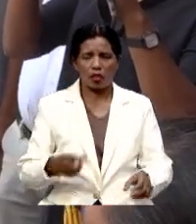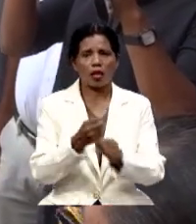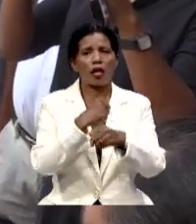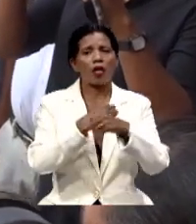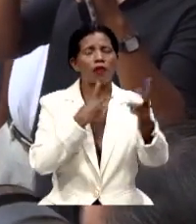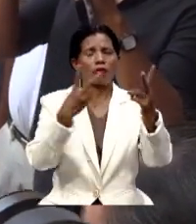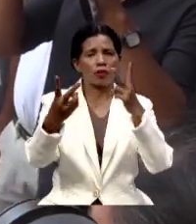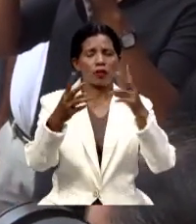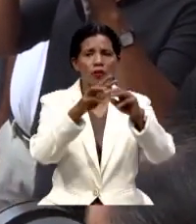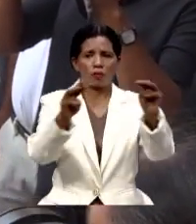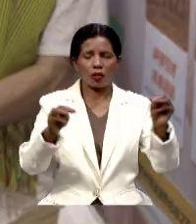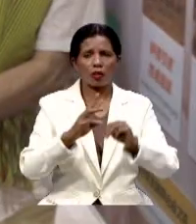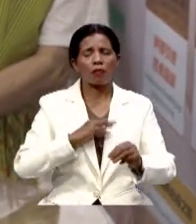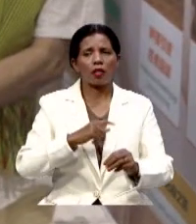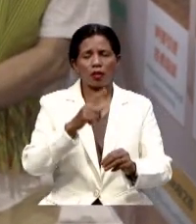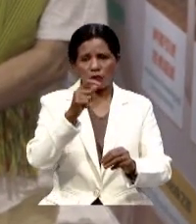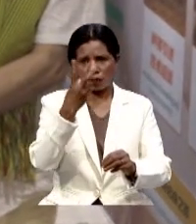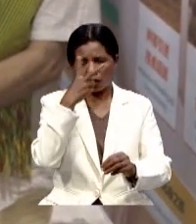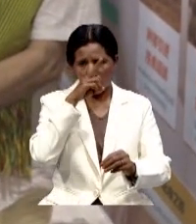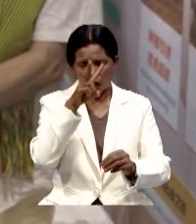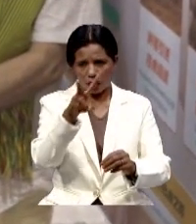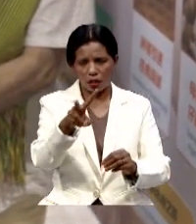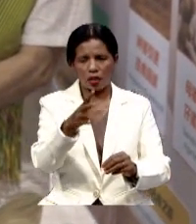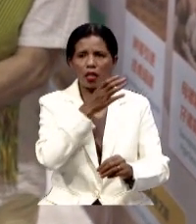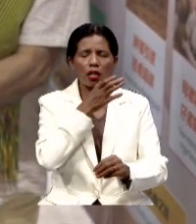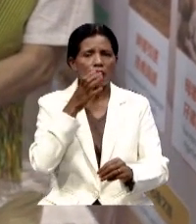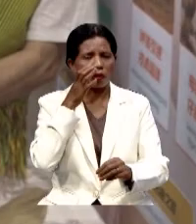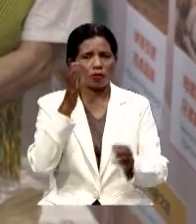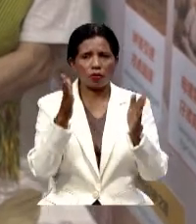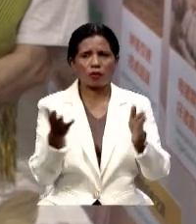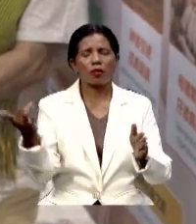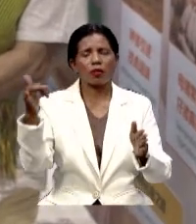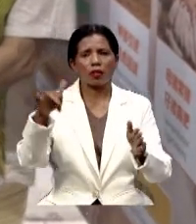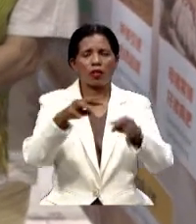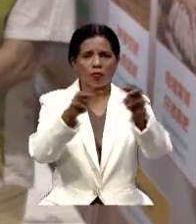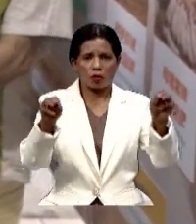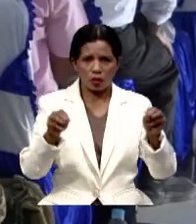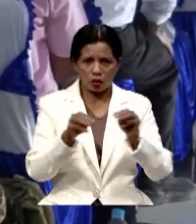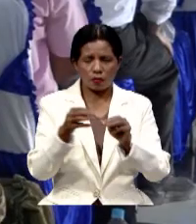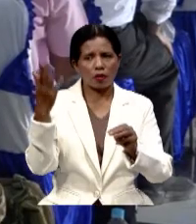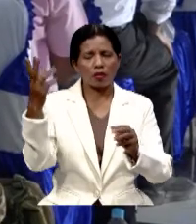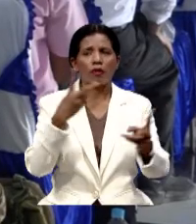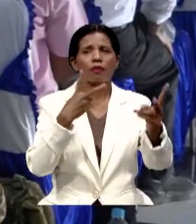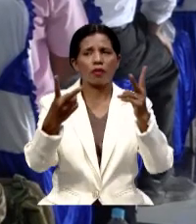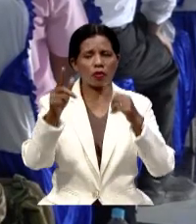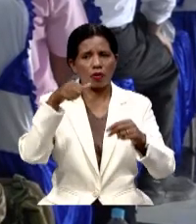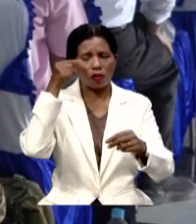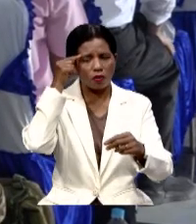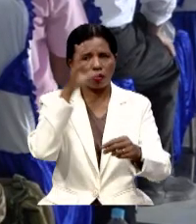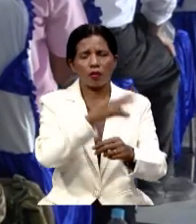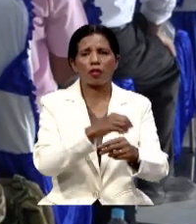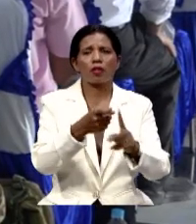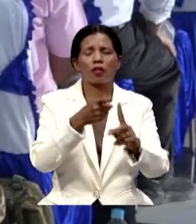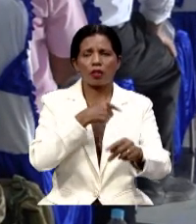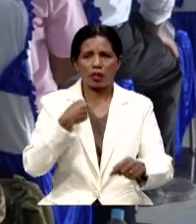ba município Manatuto, Hodi hare diretamente agricultor Sira Iha município refere. E a visita ne governador província